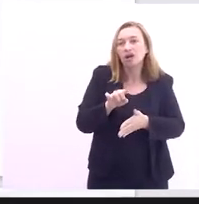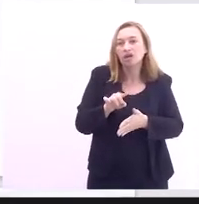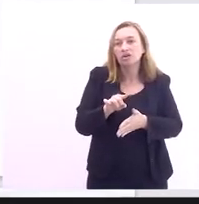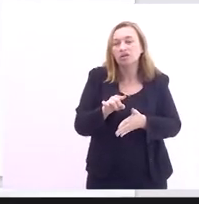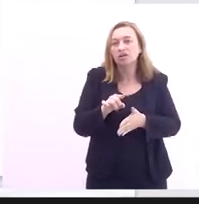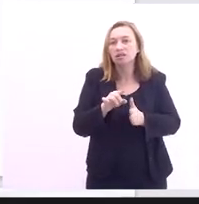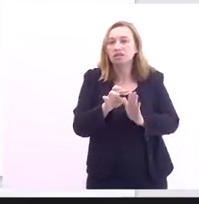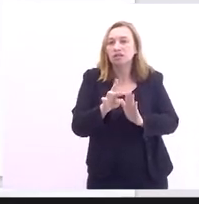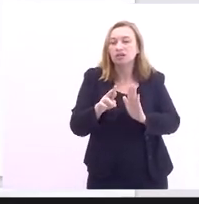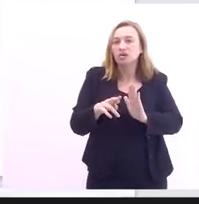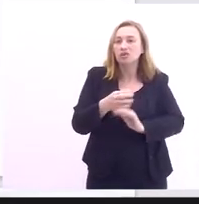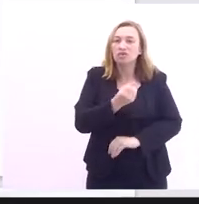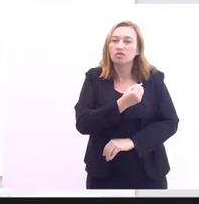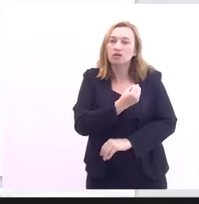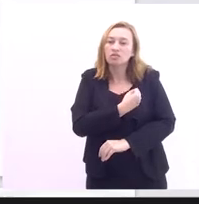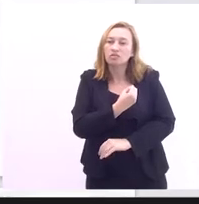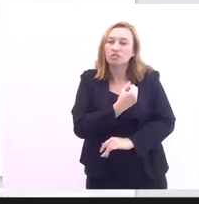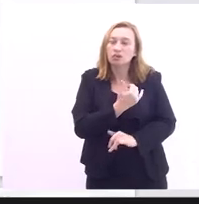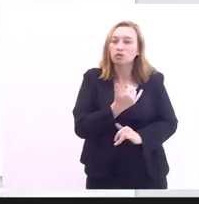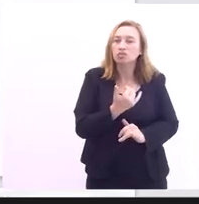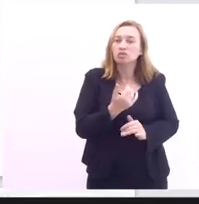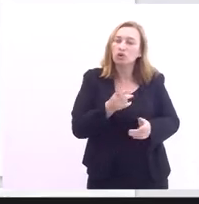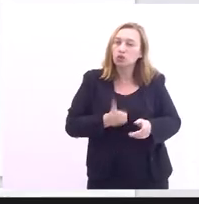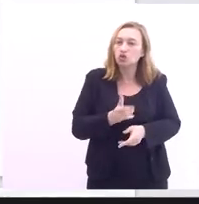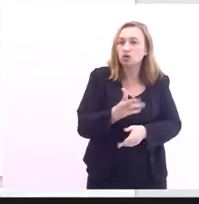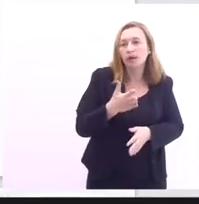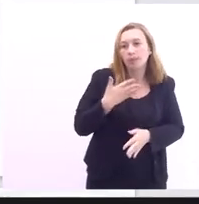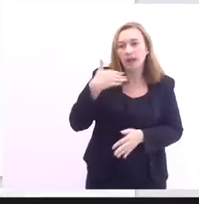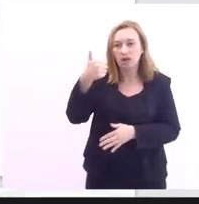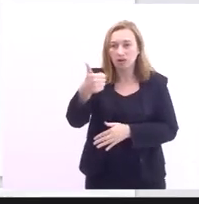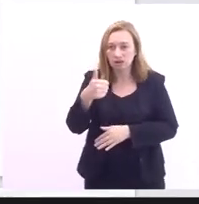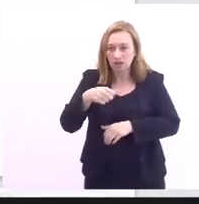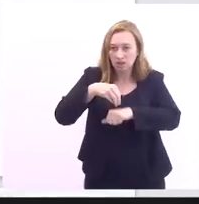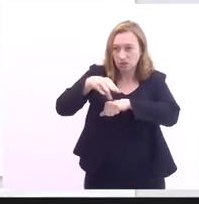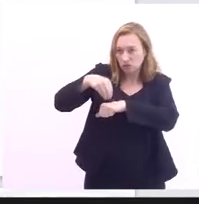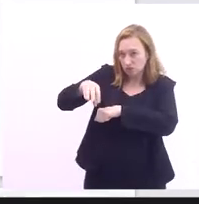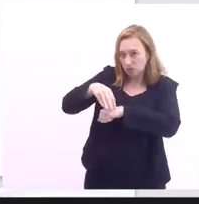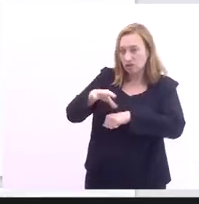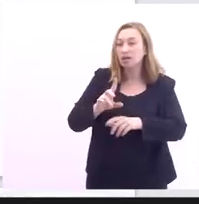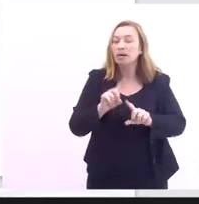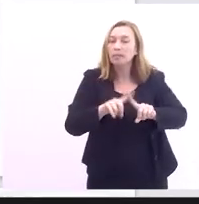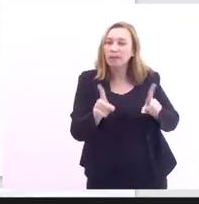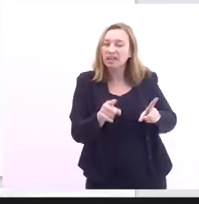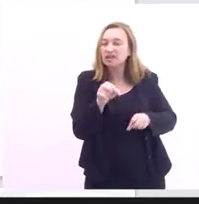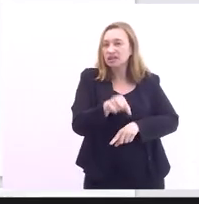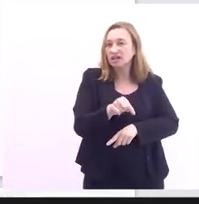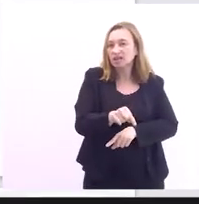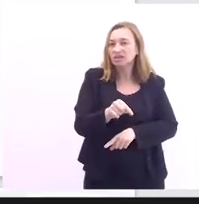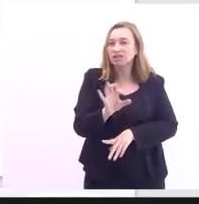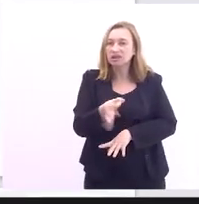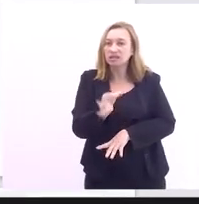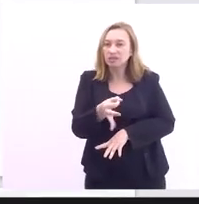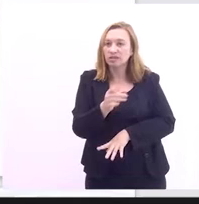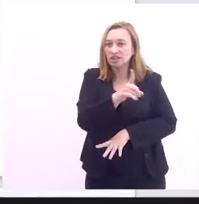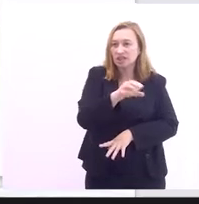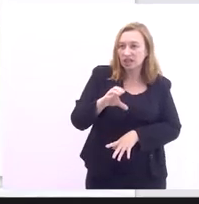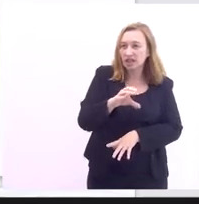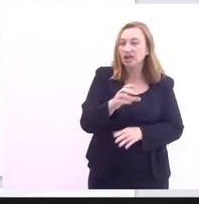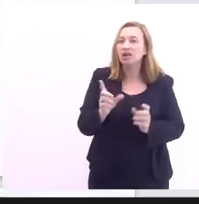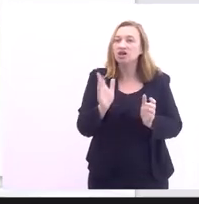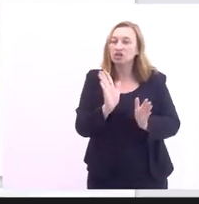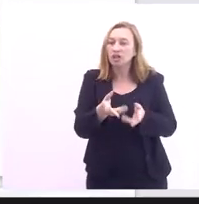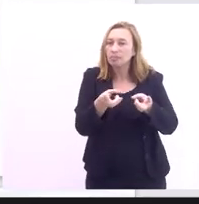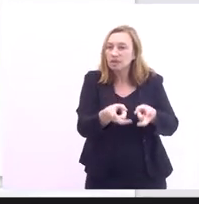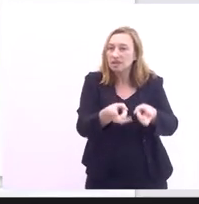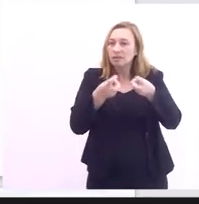tarifa para continuar melhorando os seus indicadores de continuidade, mas nesse caso especificamente de DEC, que a gente já percebeu,